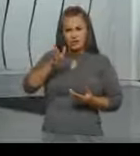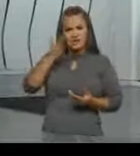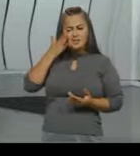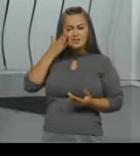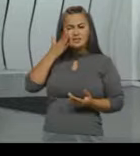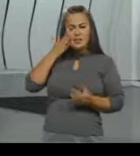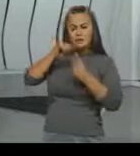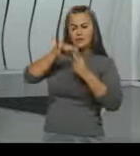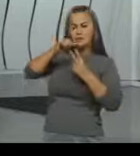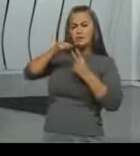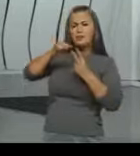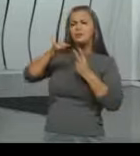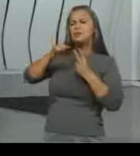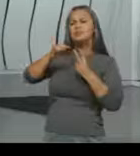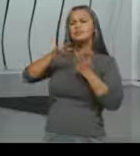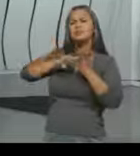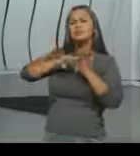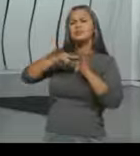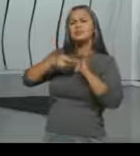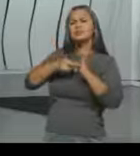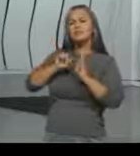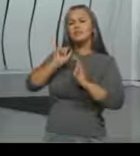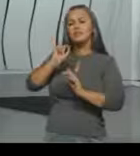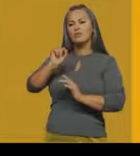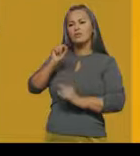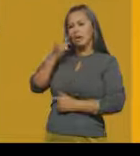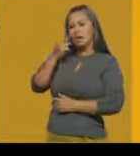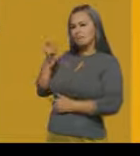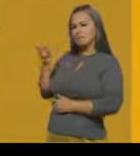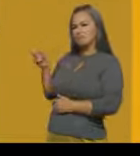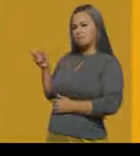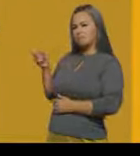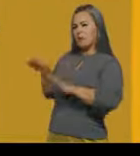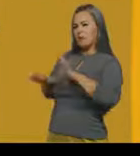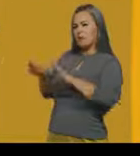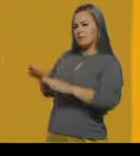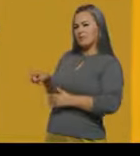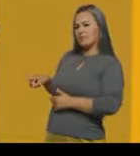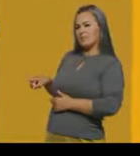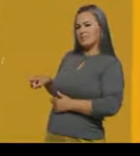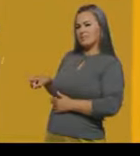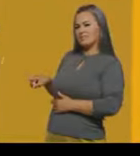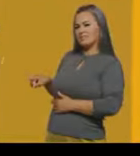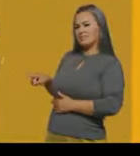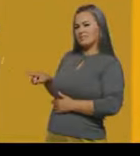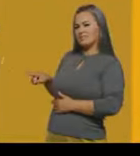é? Quanto que vale π? Π vale aproximadamente